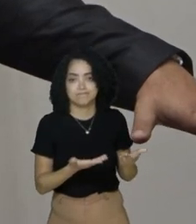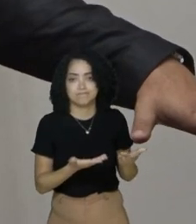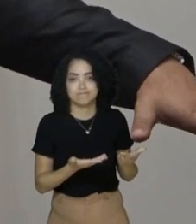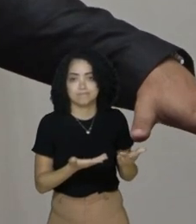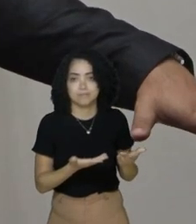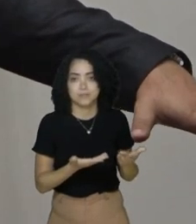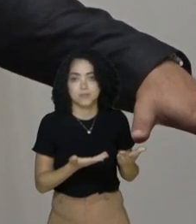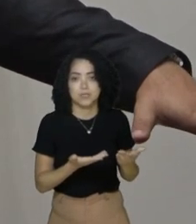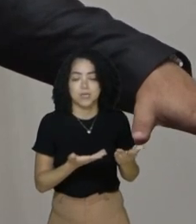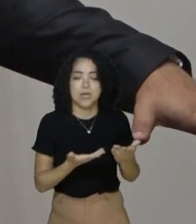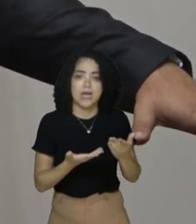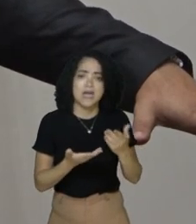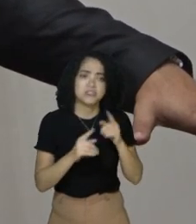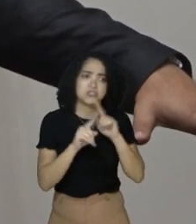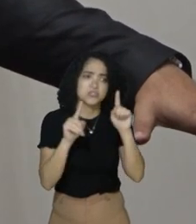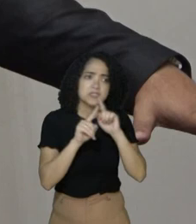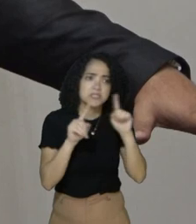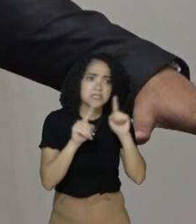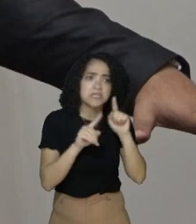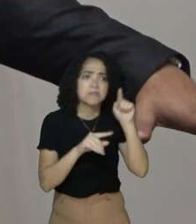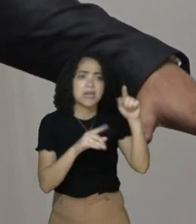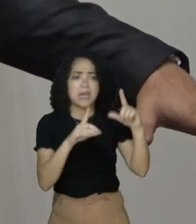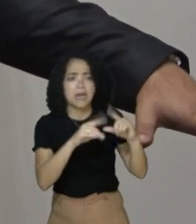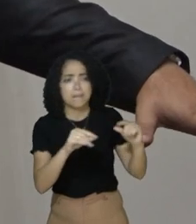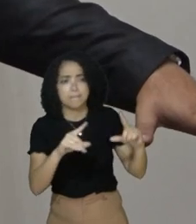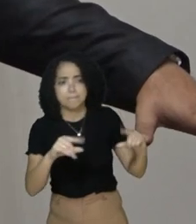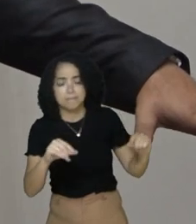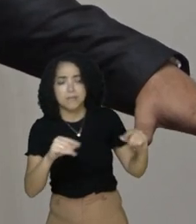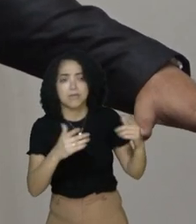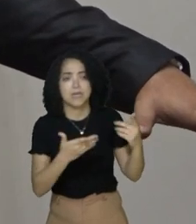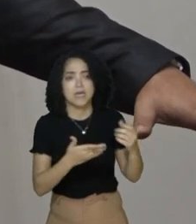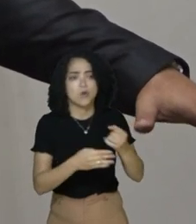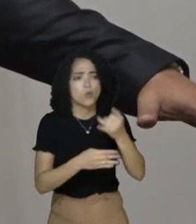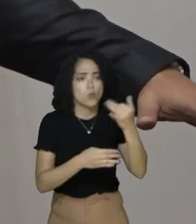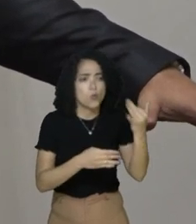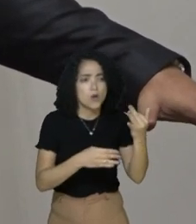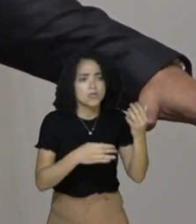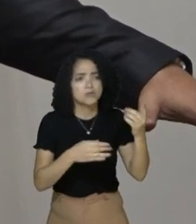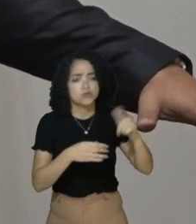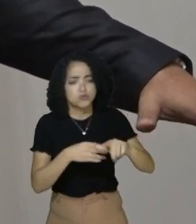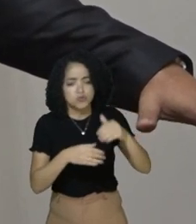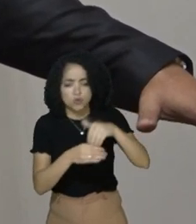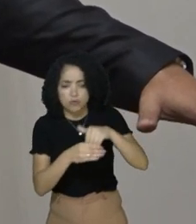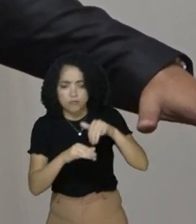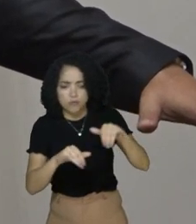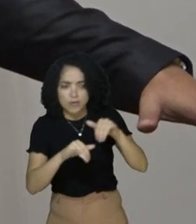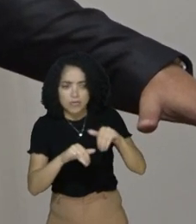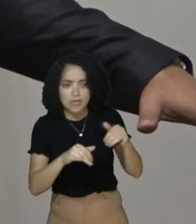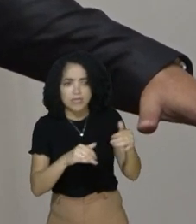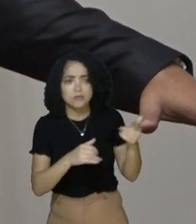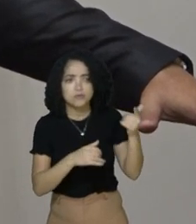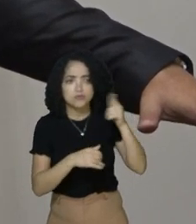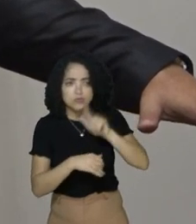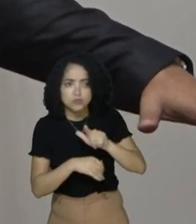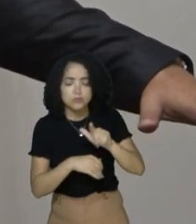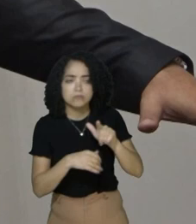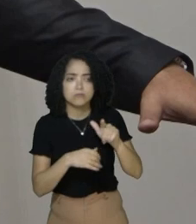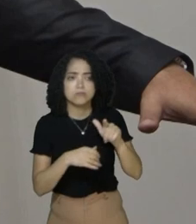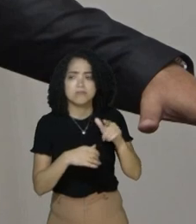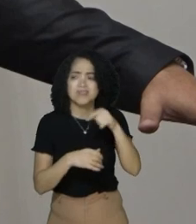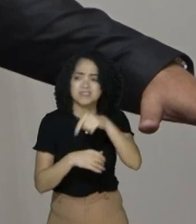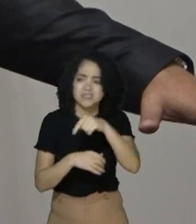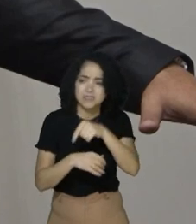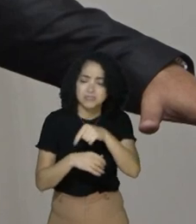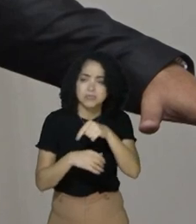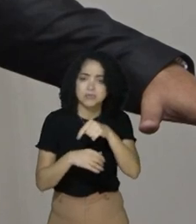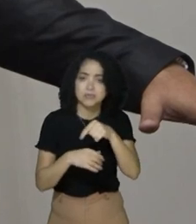A gente reclama lá em cima, em Brasília, que um descondenado foi eleito. A gente faz o mesmo aqui. Um